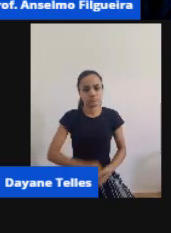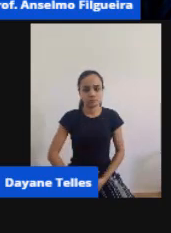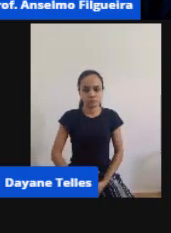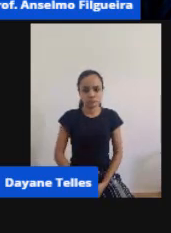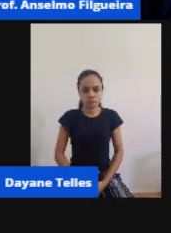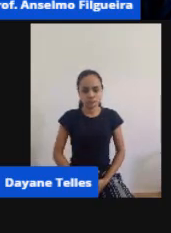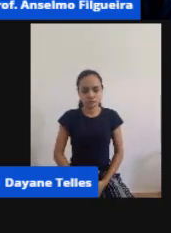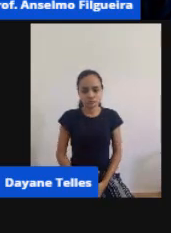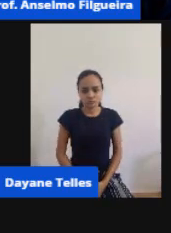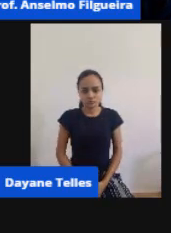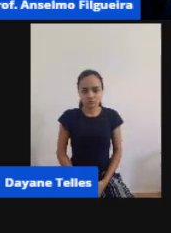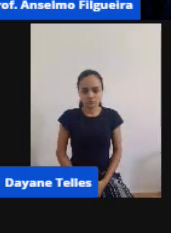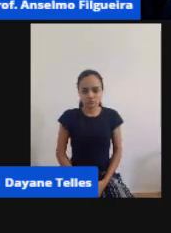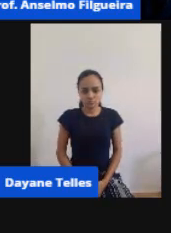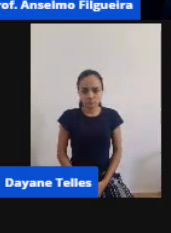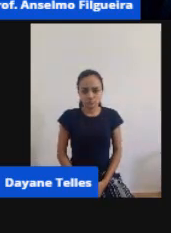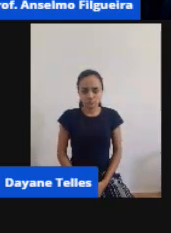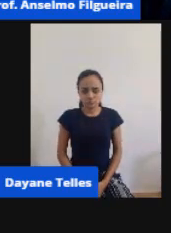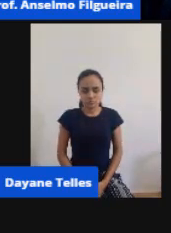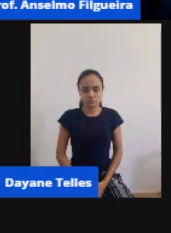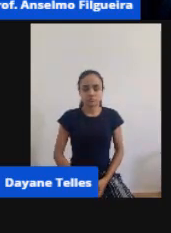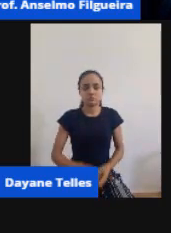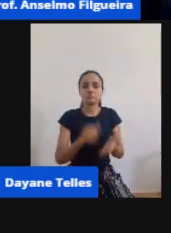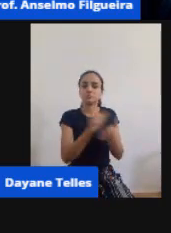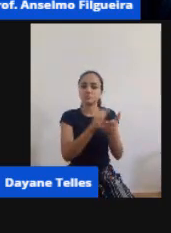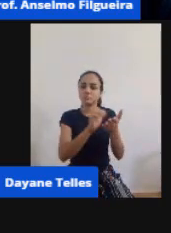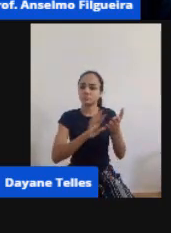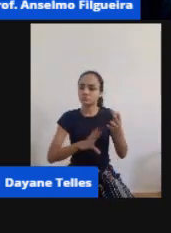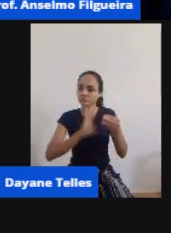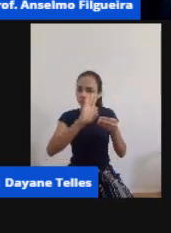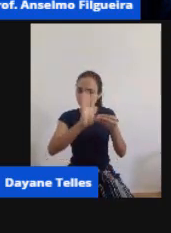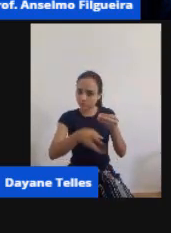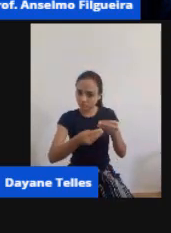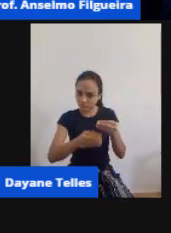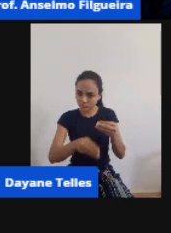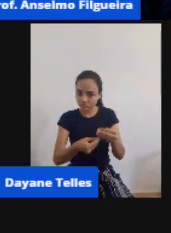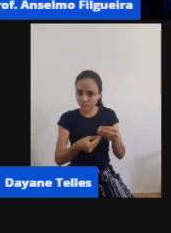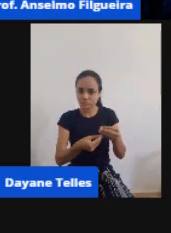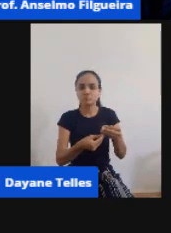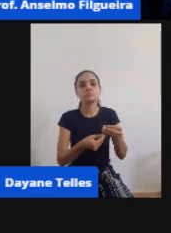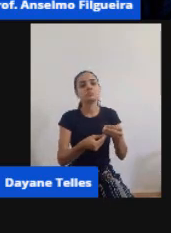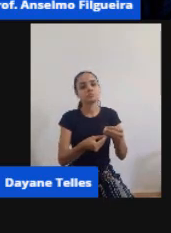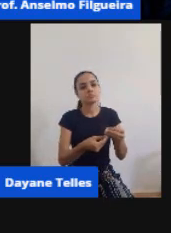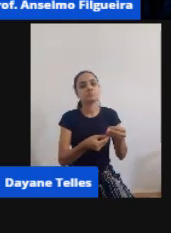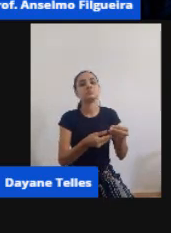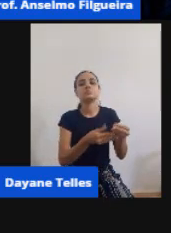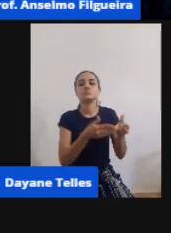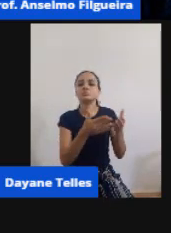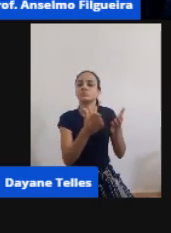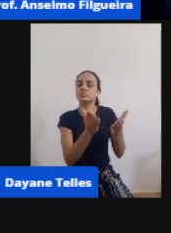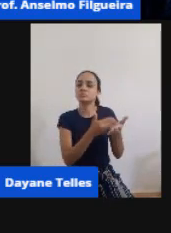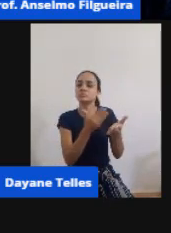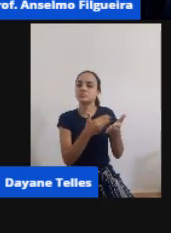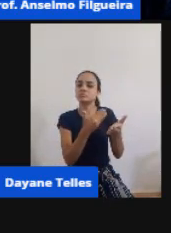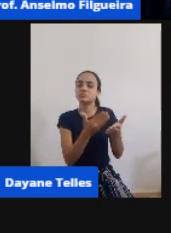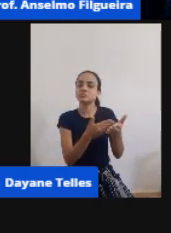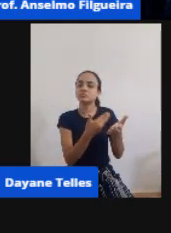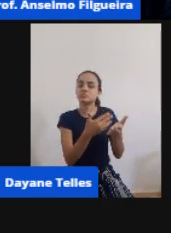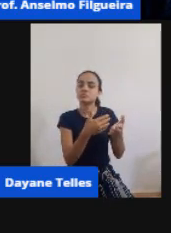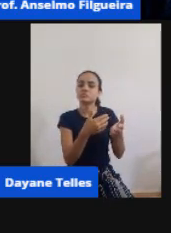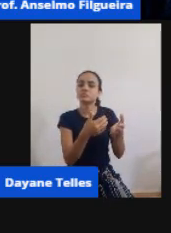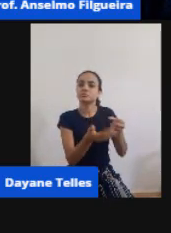Atividades complementares ao caderno base. é de priorizar o